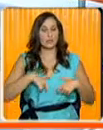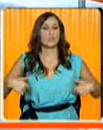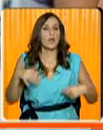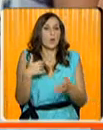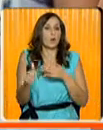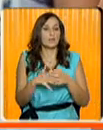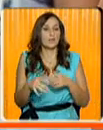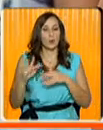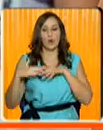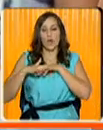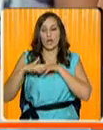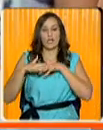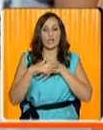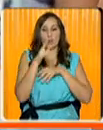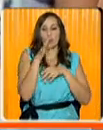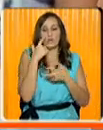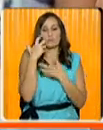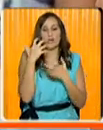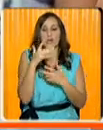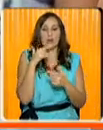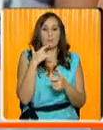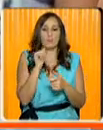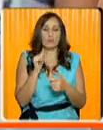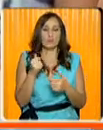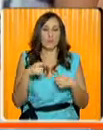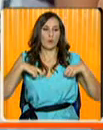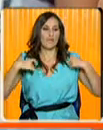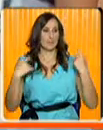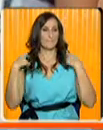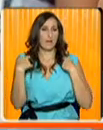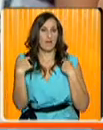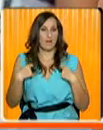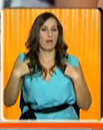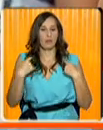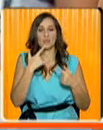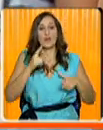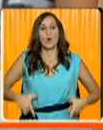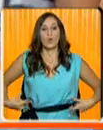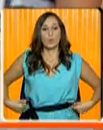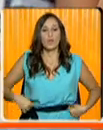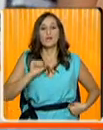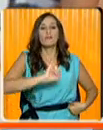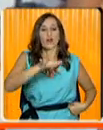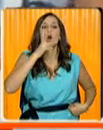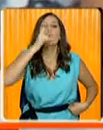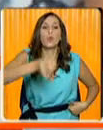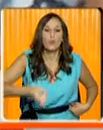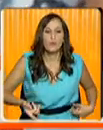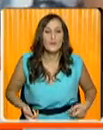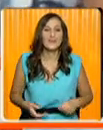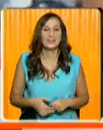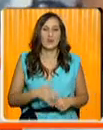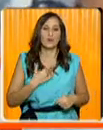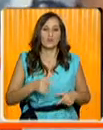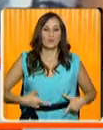aí um sutiã muito rendado, um sutiã de cor, porque não dá. Umas alças muito claras. A tua cueca hoje é de cor. Olha, só um inferno que a gente vive todos